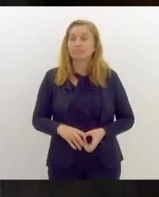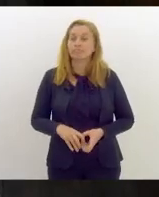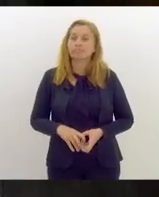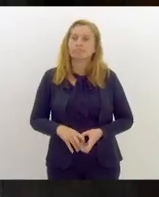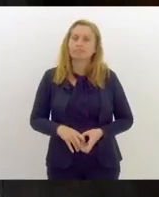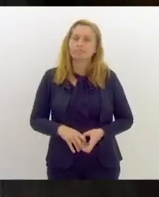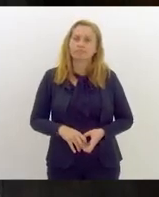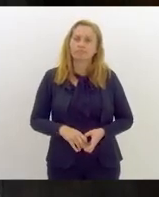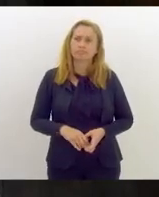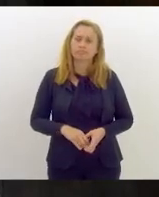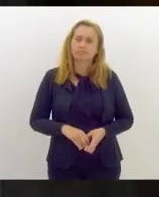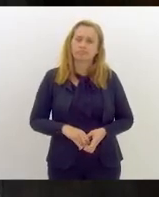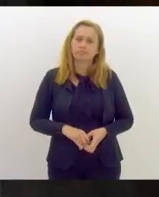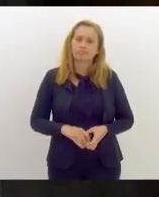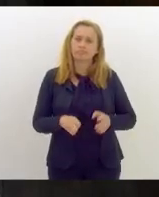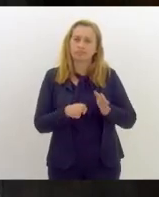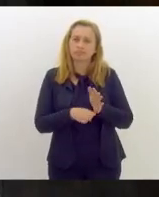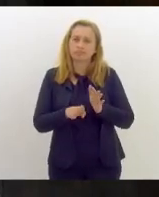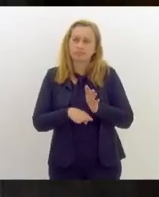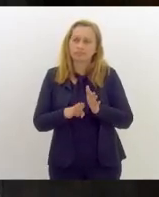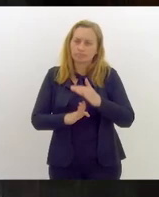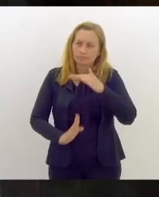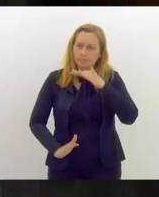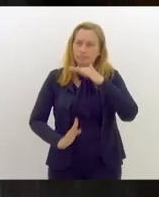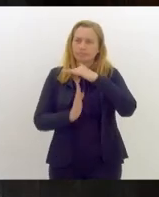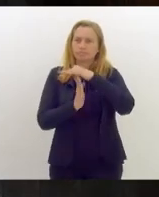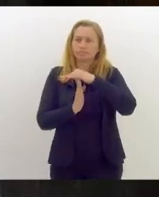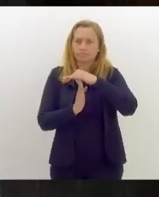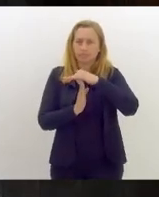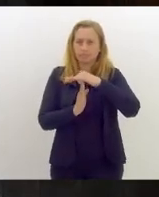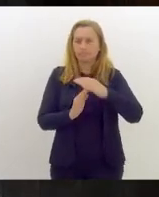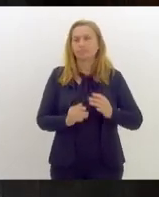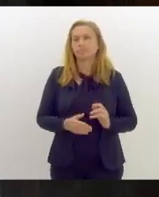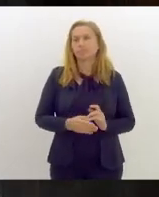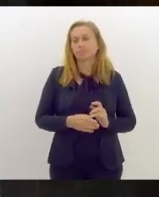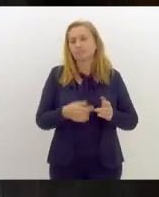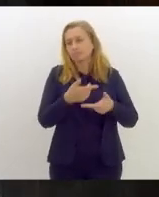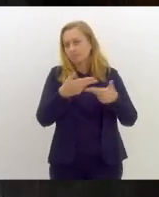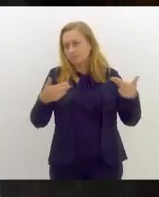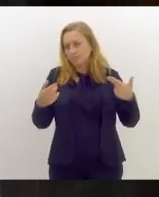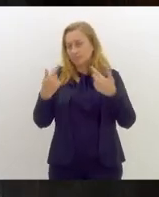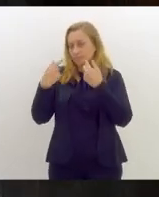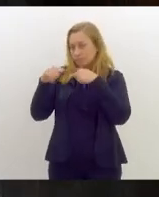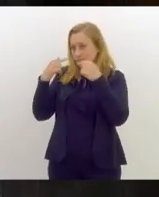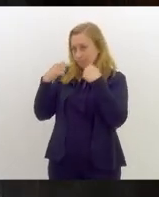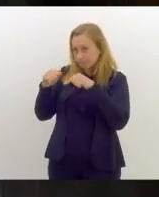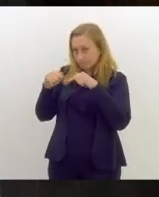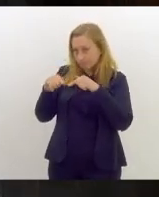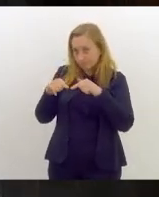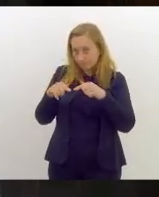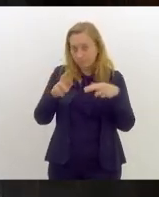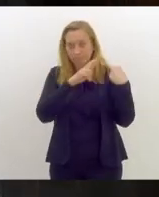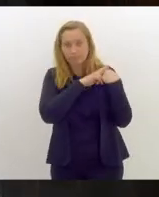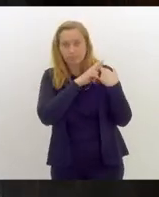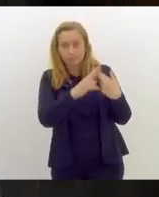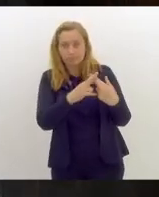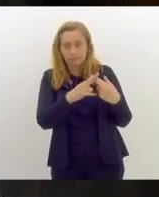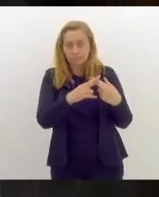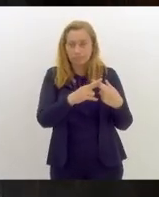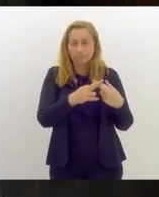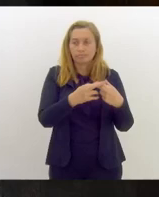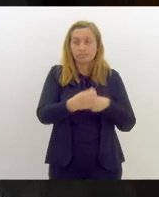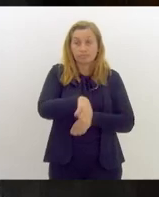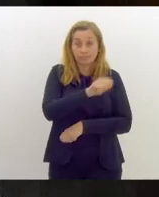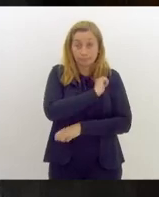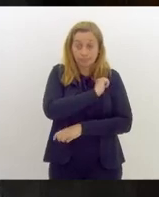de gastar acima do teto que muitos criticaram como responsabilidade fiscal